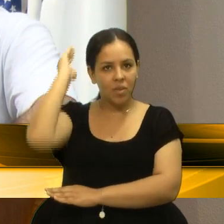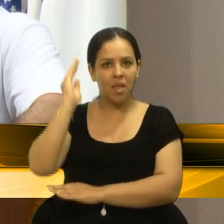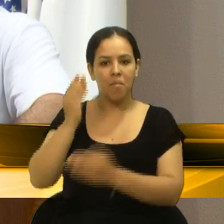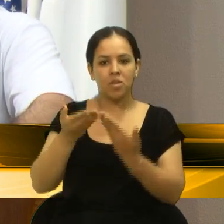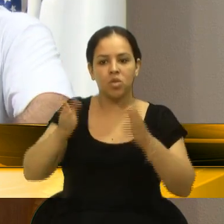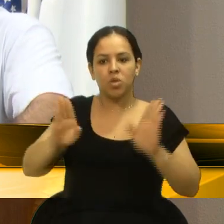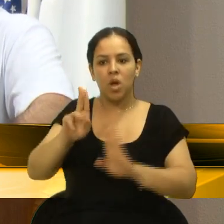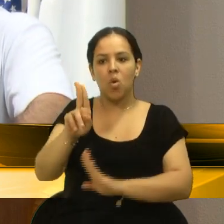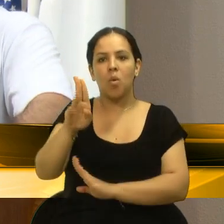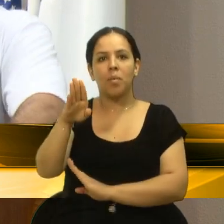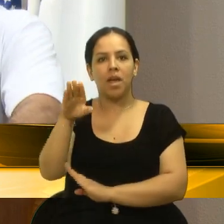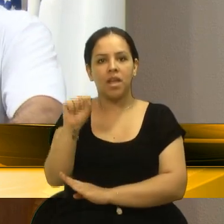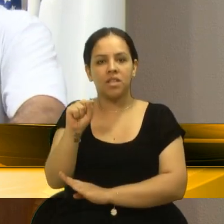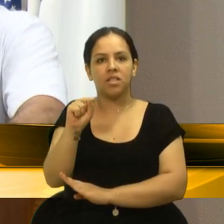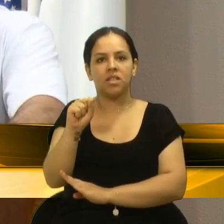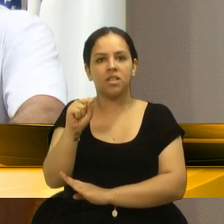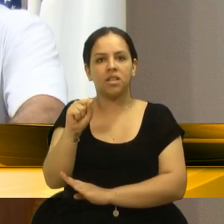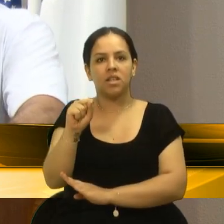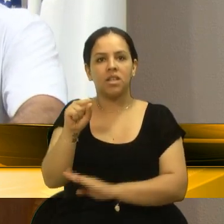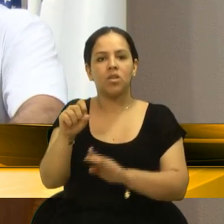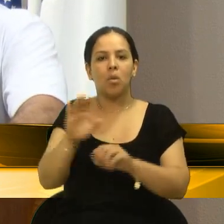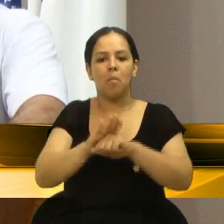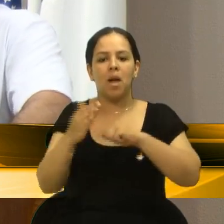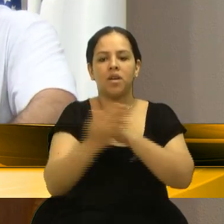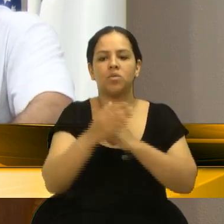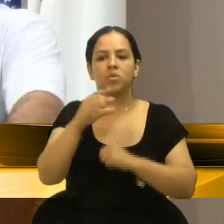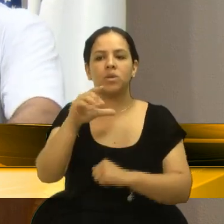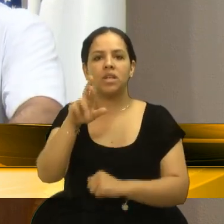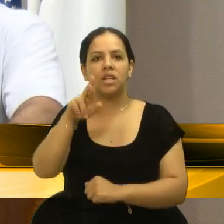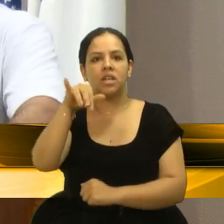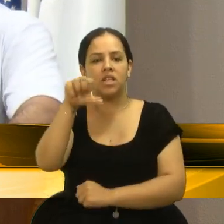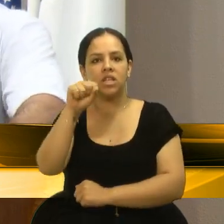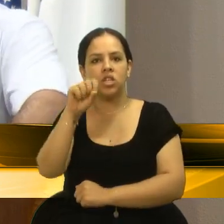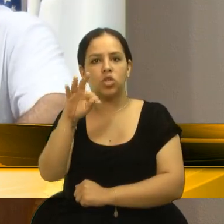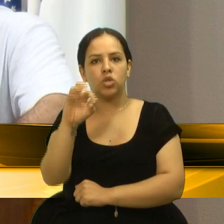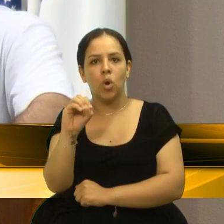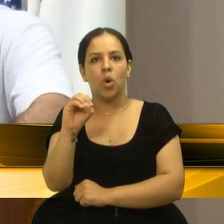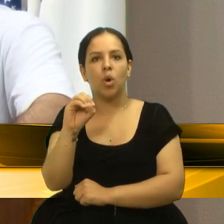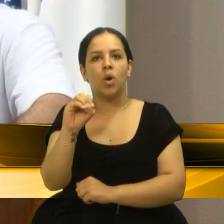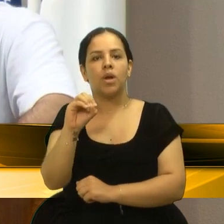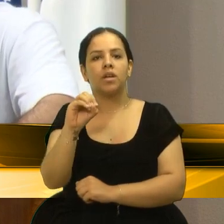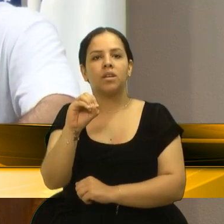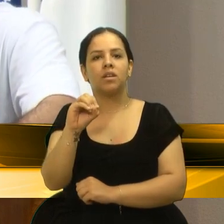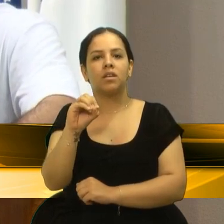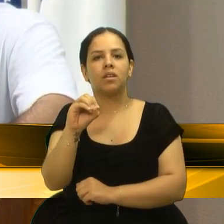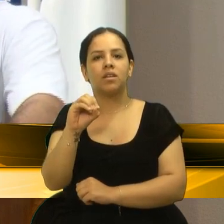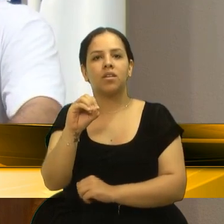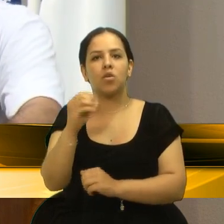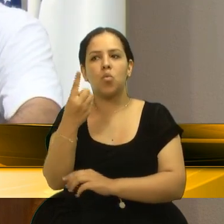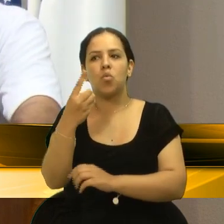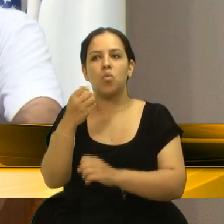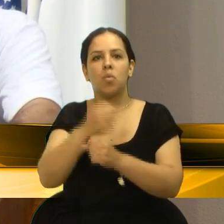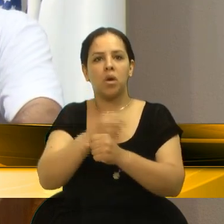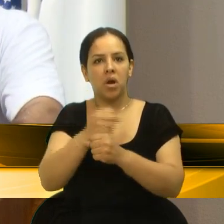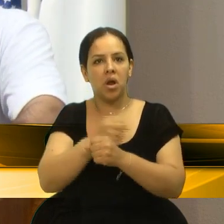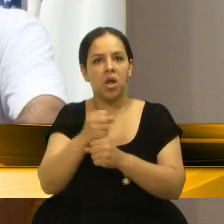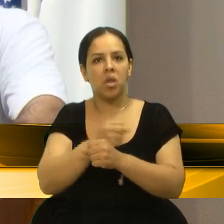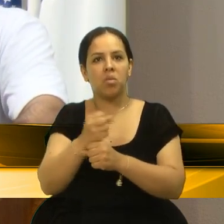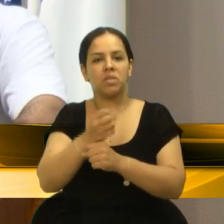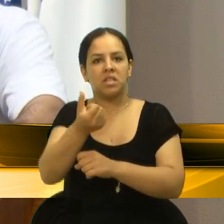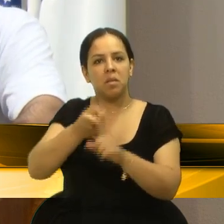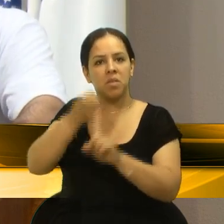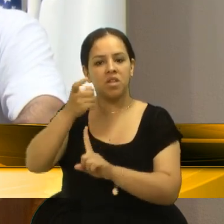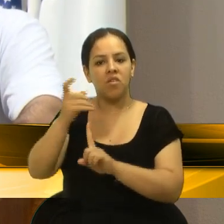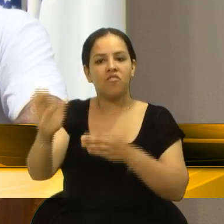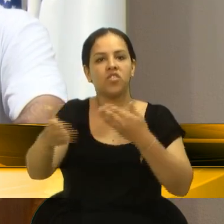Redentor, que estava pronta há 1 ano e meio e fechada. Eu me orgulho de ter uma mãe como tu, minha mãe. Eu voto também por mim, que